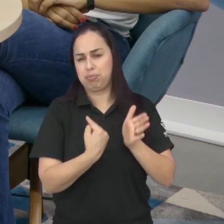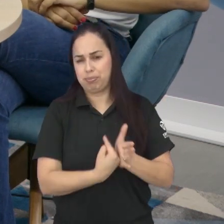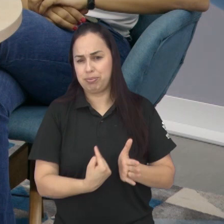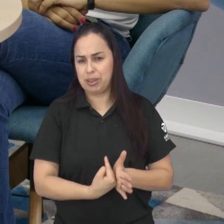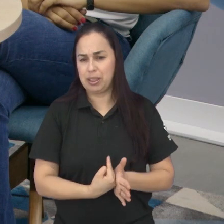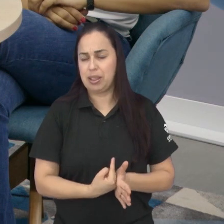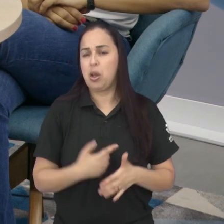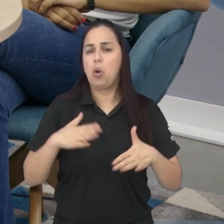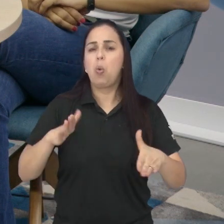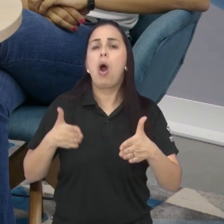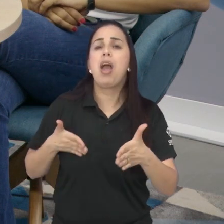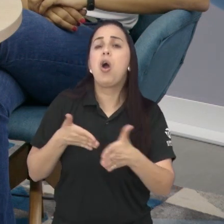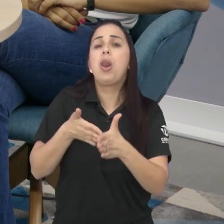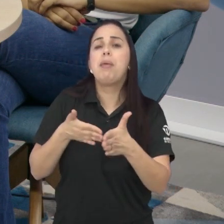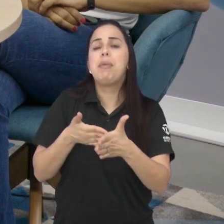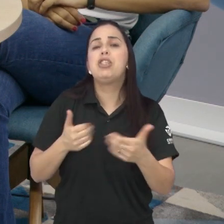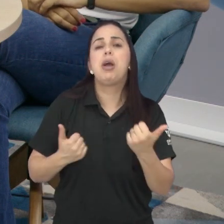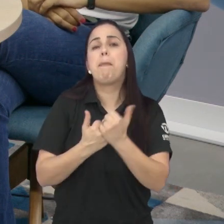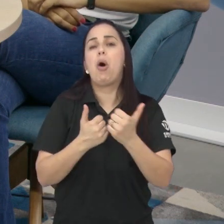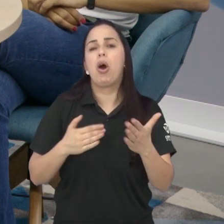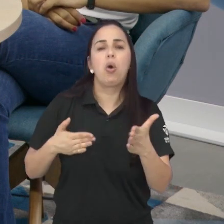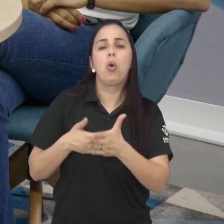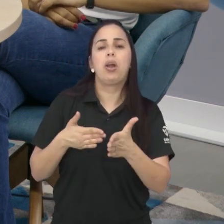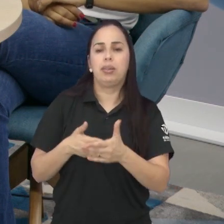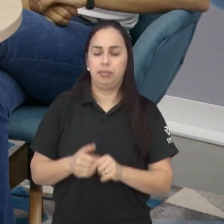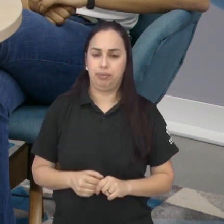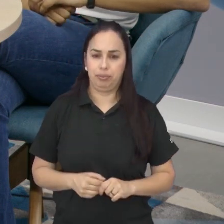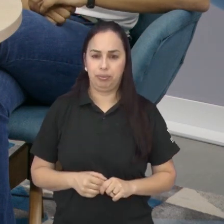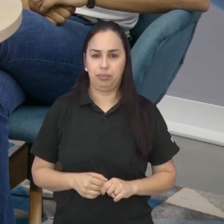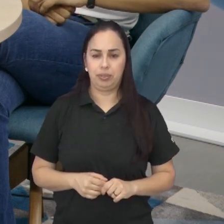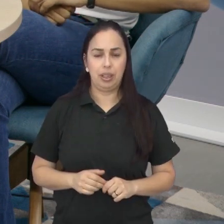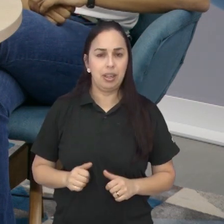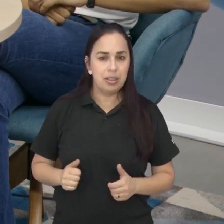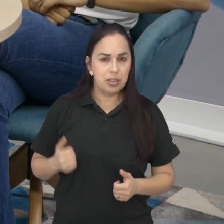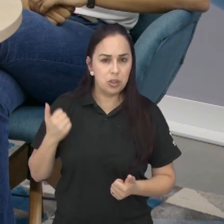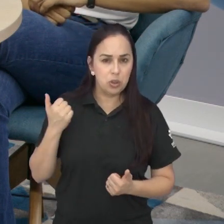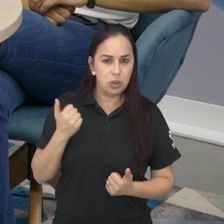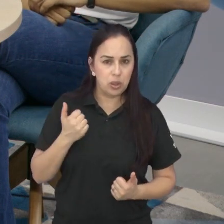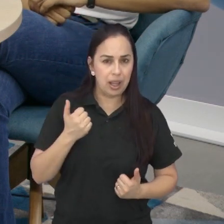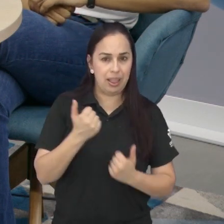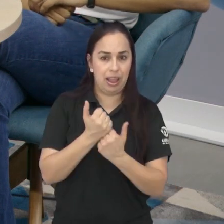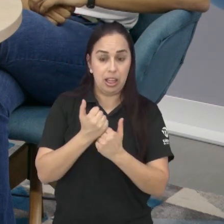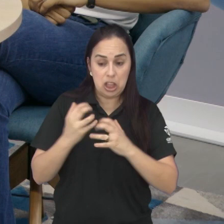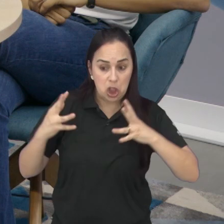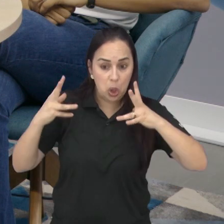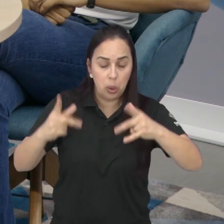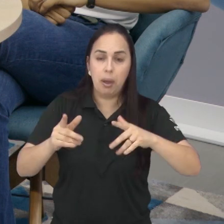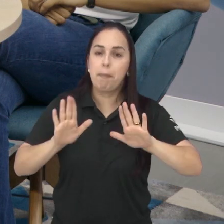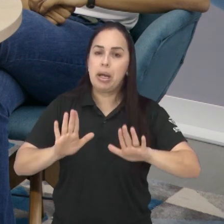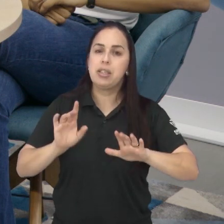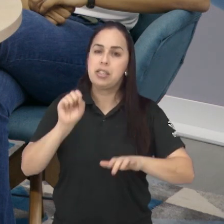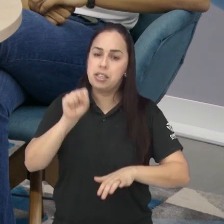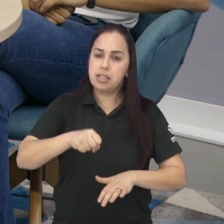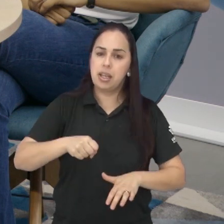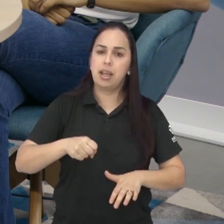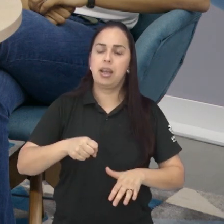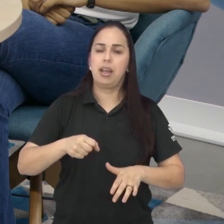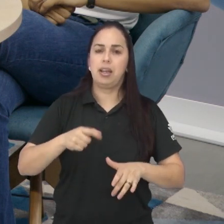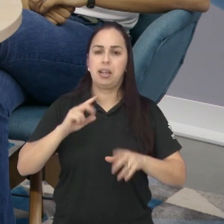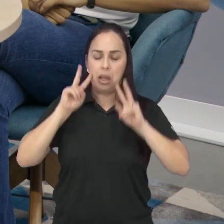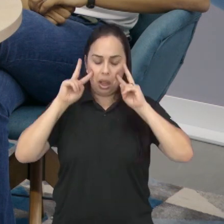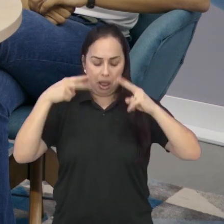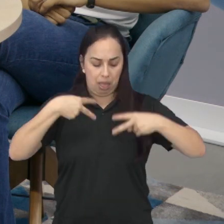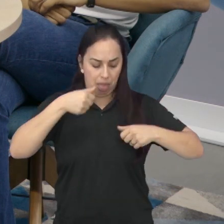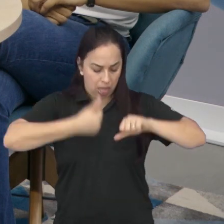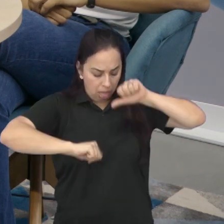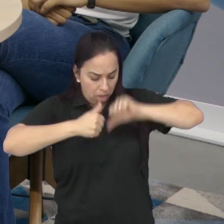que muitas telespectadoras encaminharam para a gente. Não é um apoio incondicional, mas é fazer sim essa autocrítica,